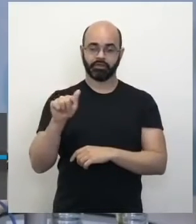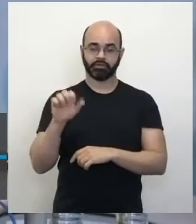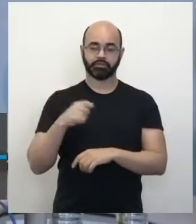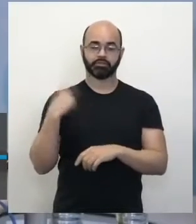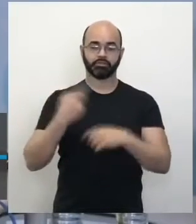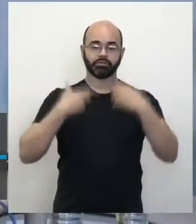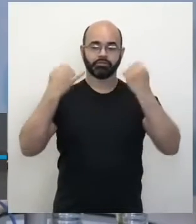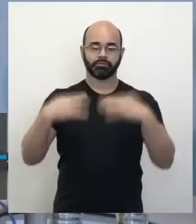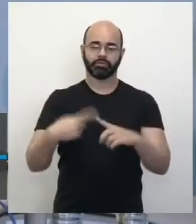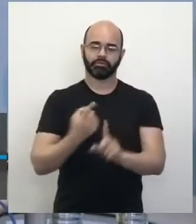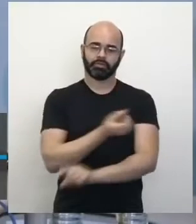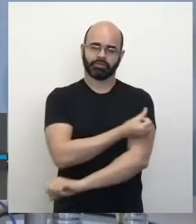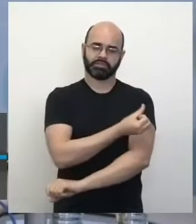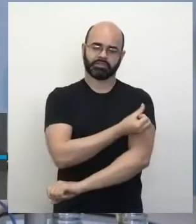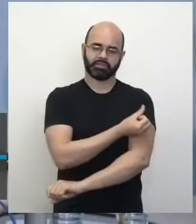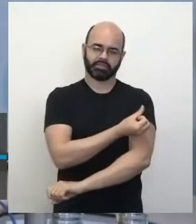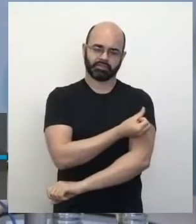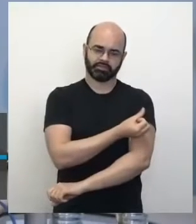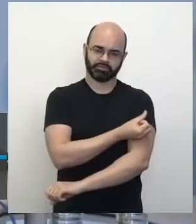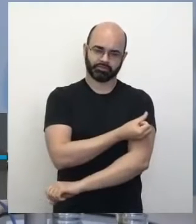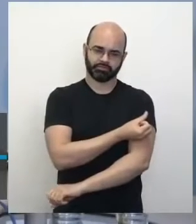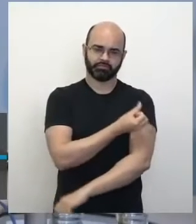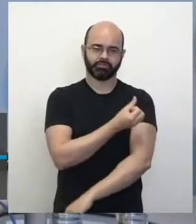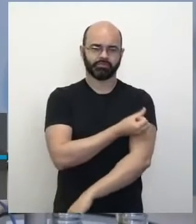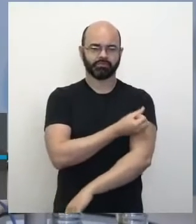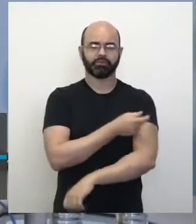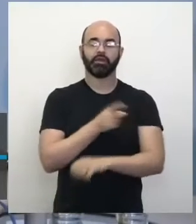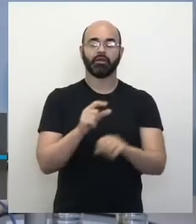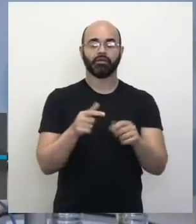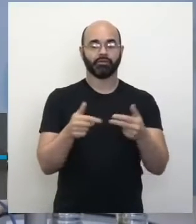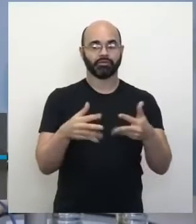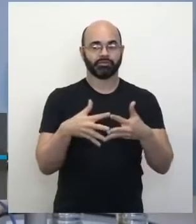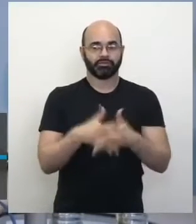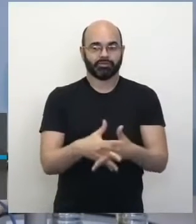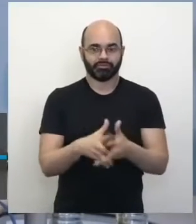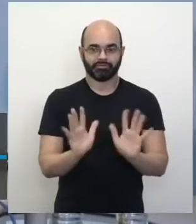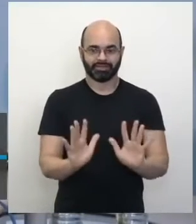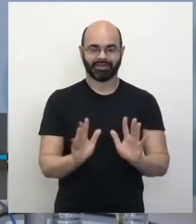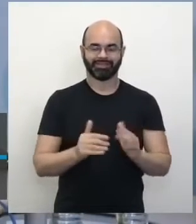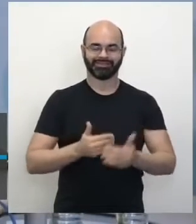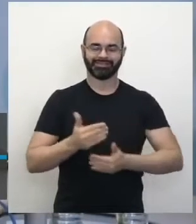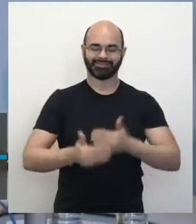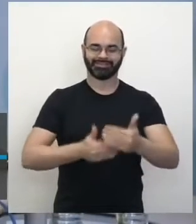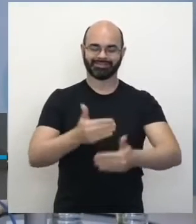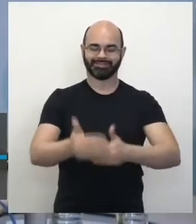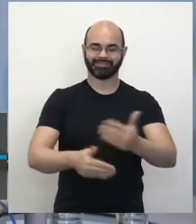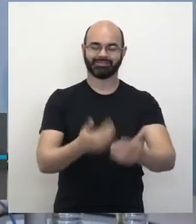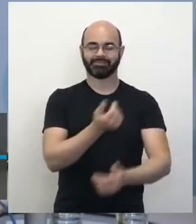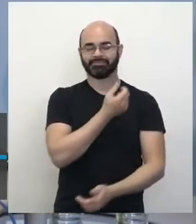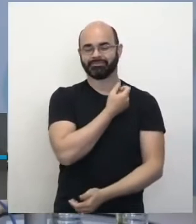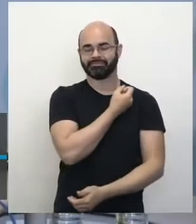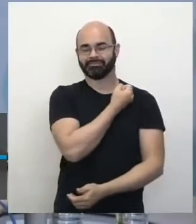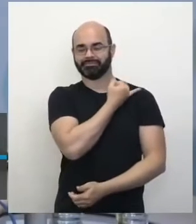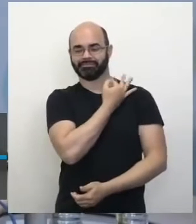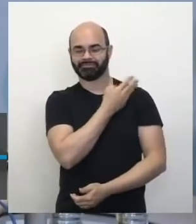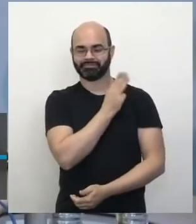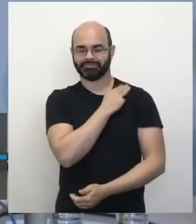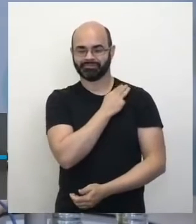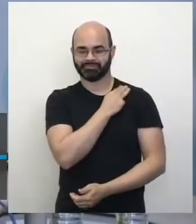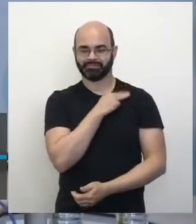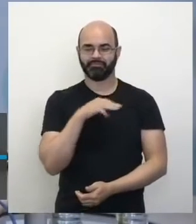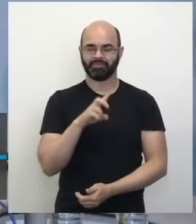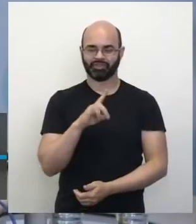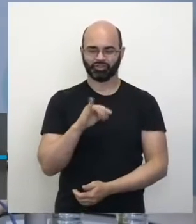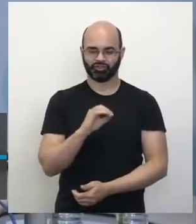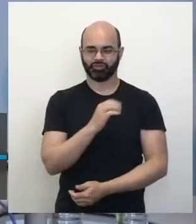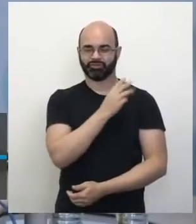estamos no 6º ano. Existem grandezas bem complexas aí e ao longo aí do seu ensino médio, principalmente, você vai ver grandezas